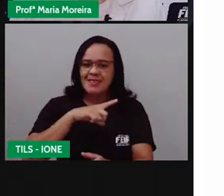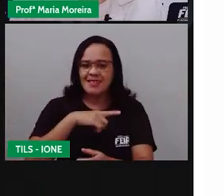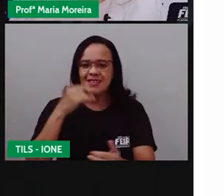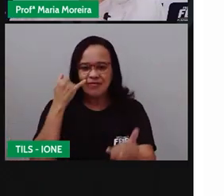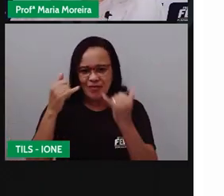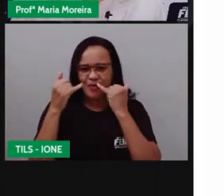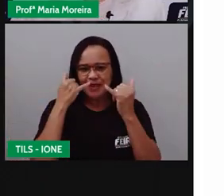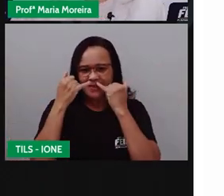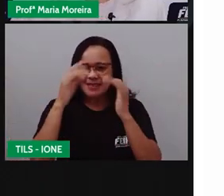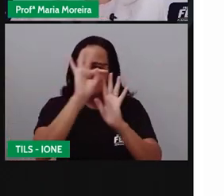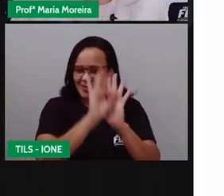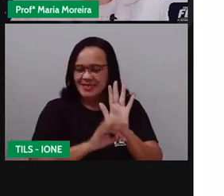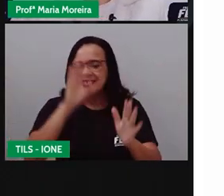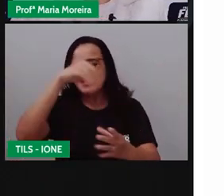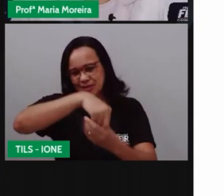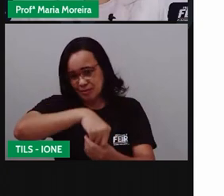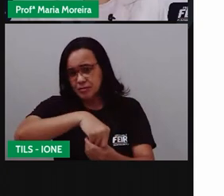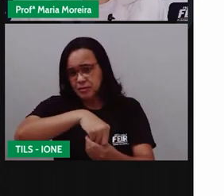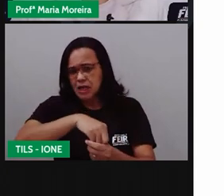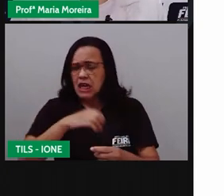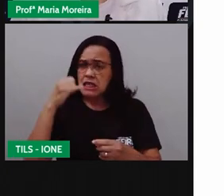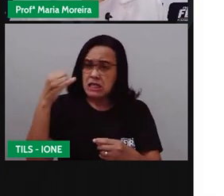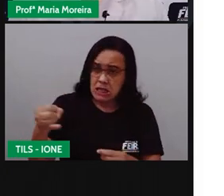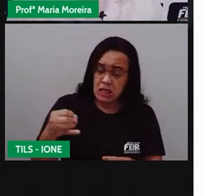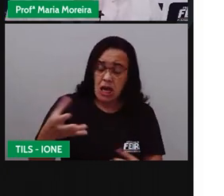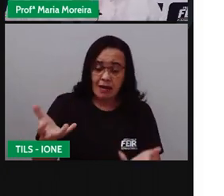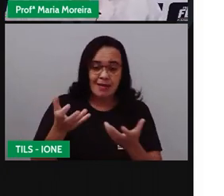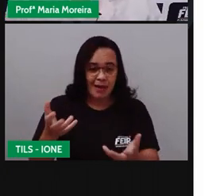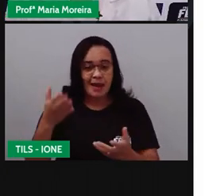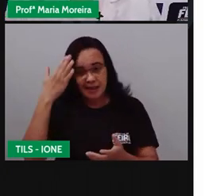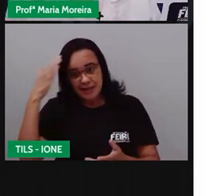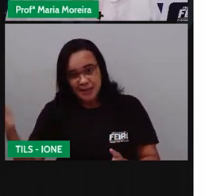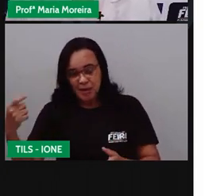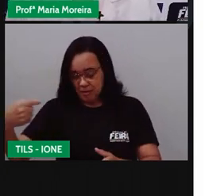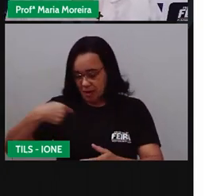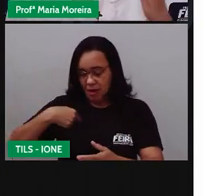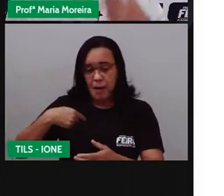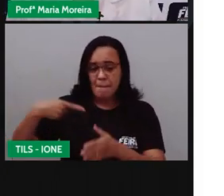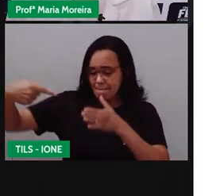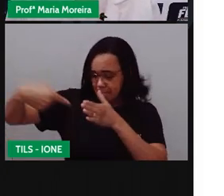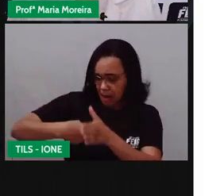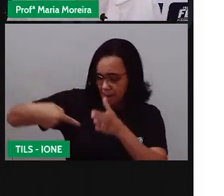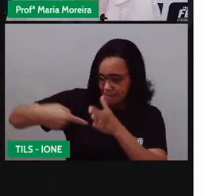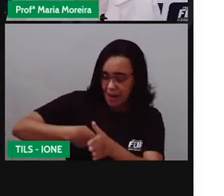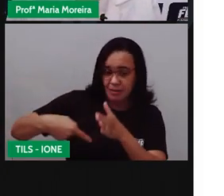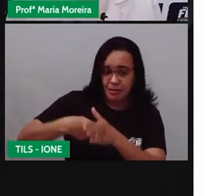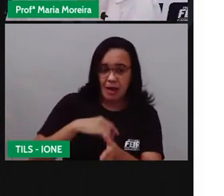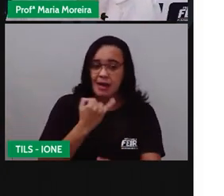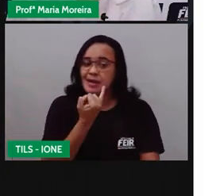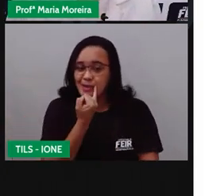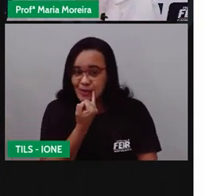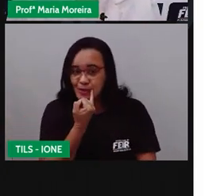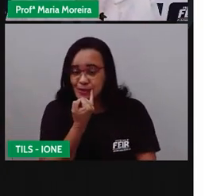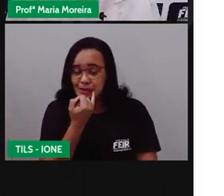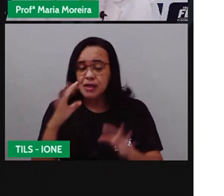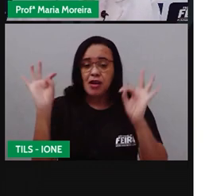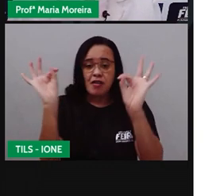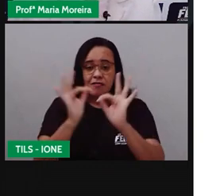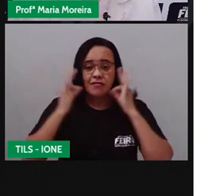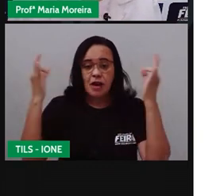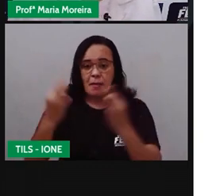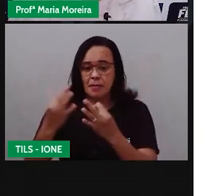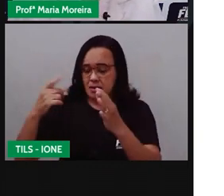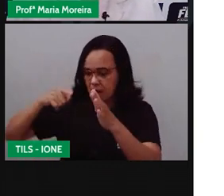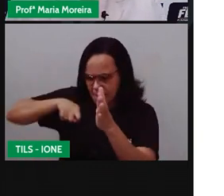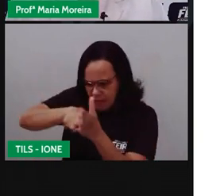relatadas no texto. Então, se eu quero saber alguma coisa sobre Ione, eu posso perguntar a Ione ou às pessoas que convivem com ela. Não é isso? Eu não posso